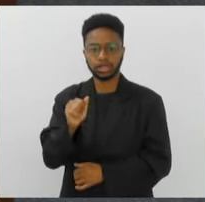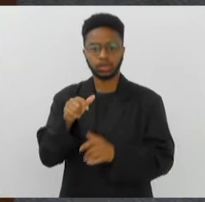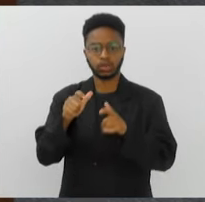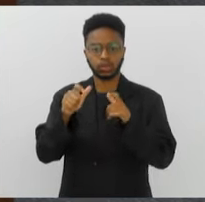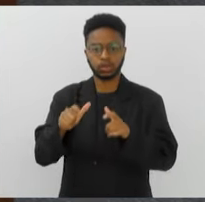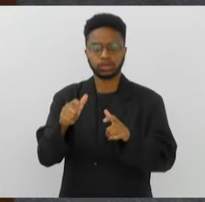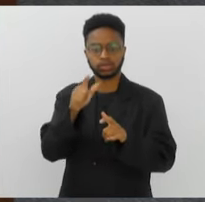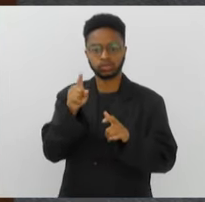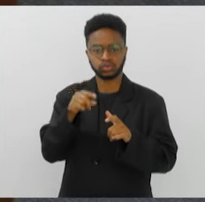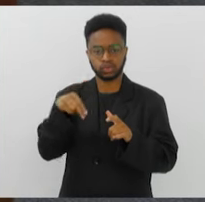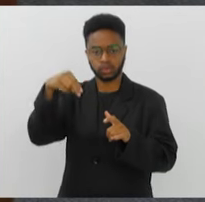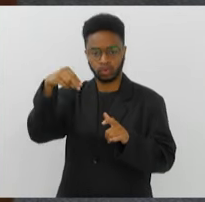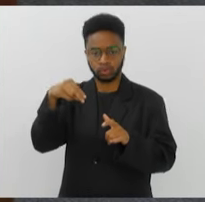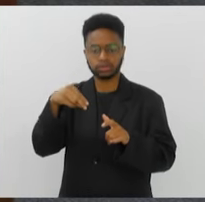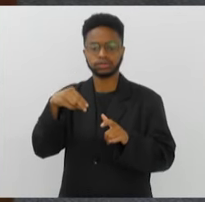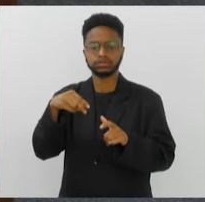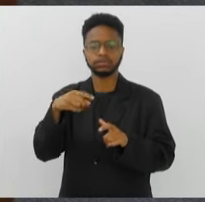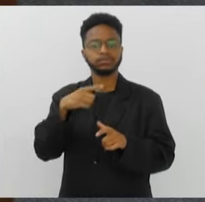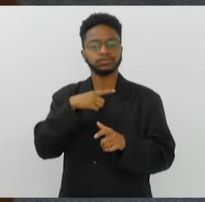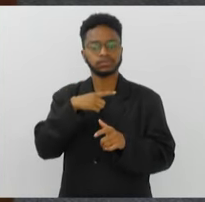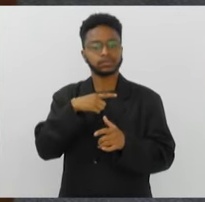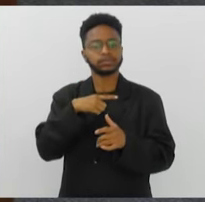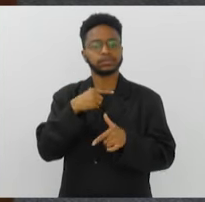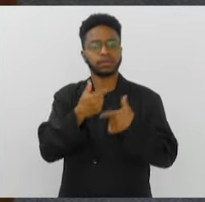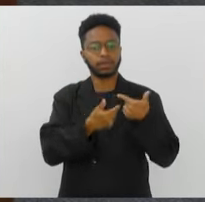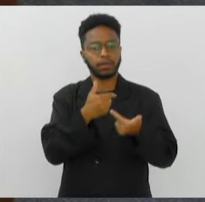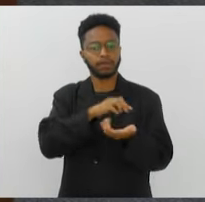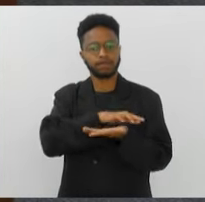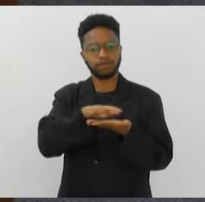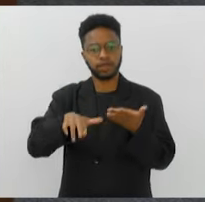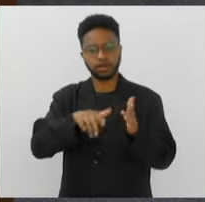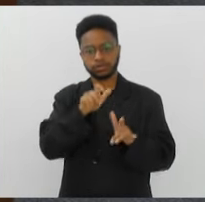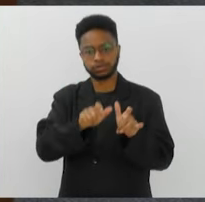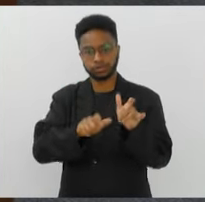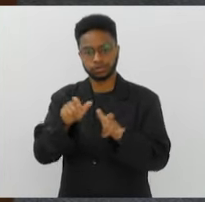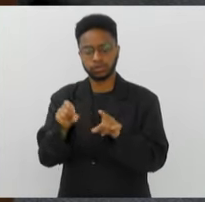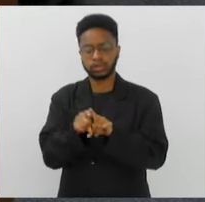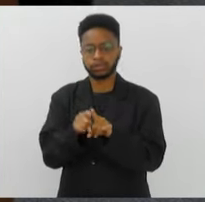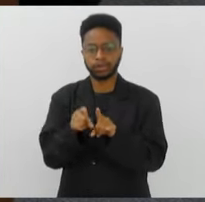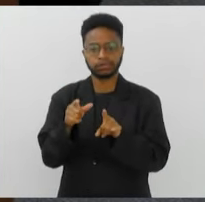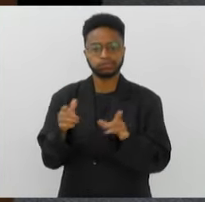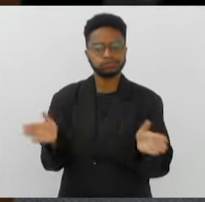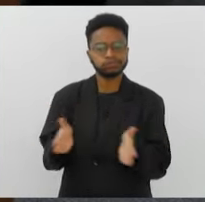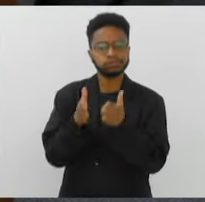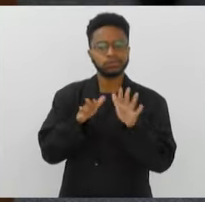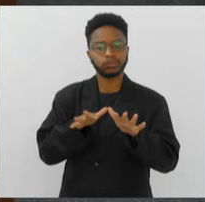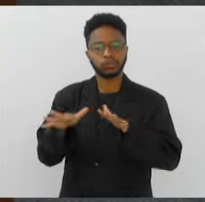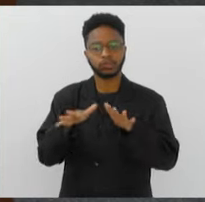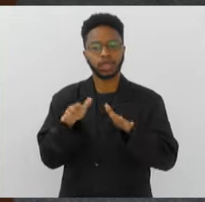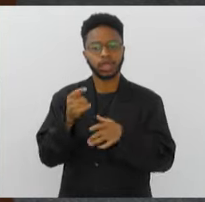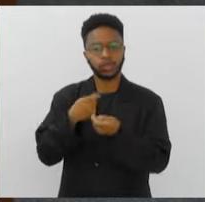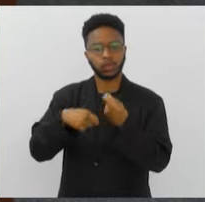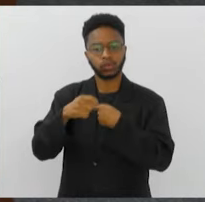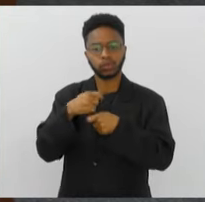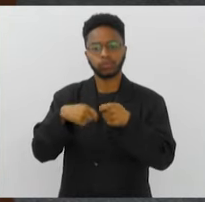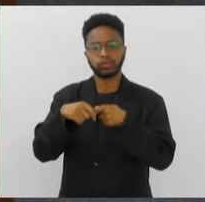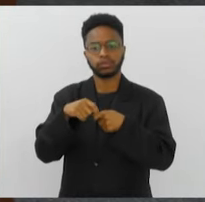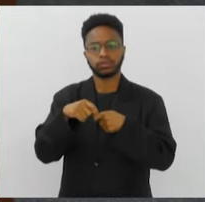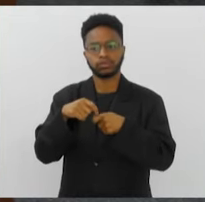norte da nossa cidade, emprega dezenas de trabalhadores, movimenta a economia da zona norte da